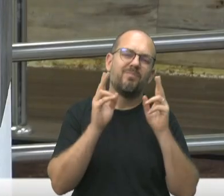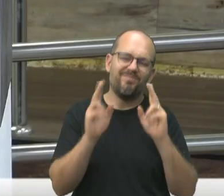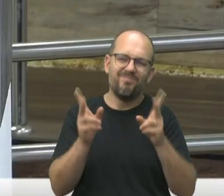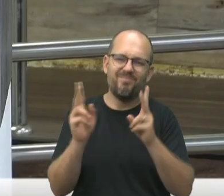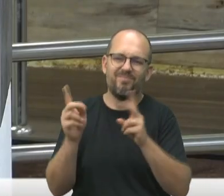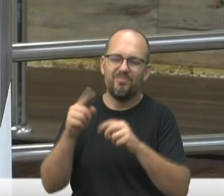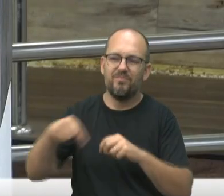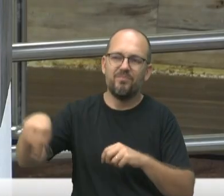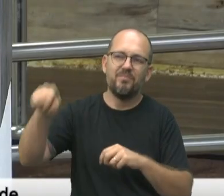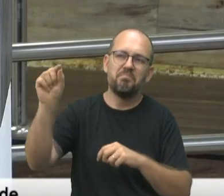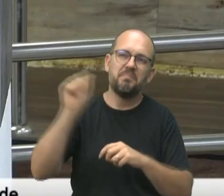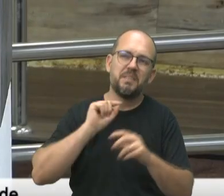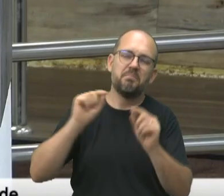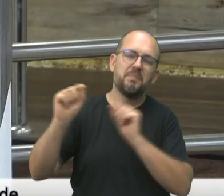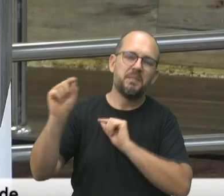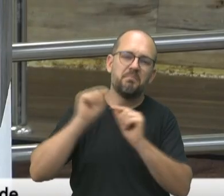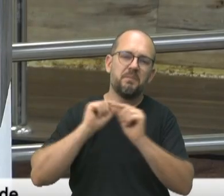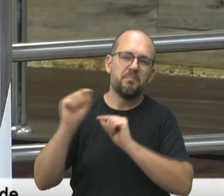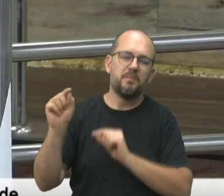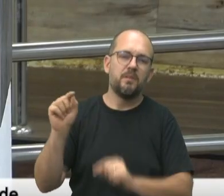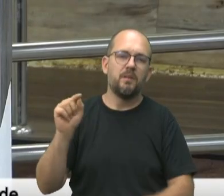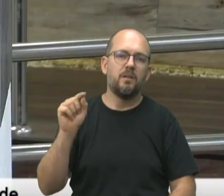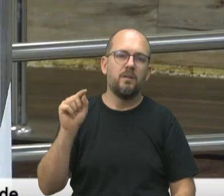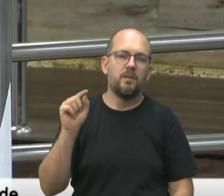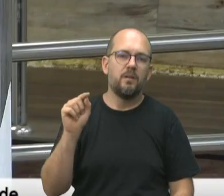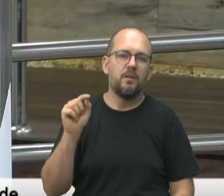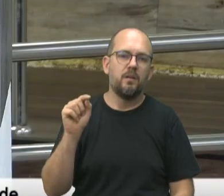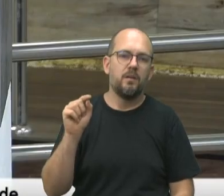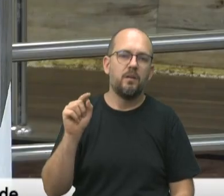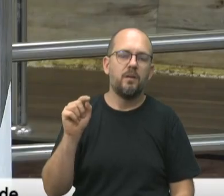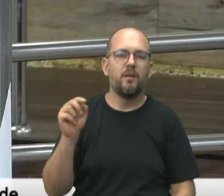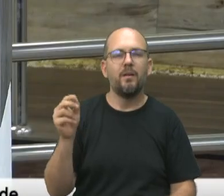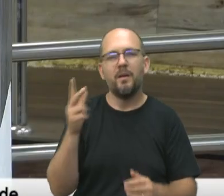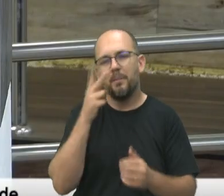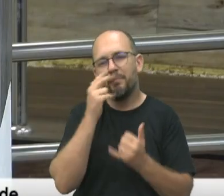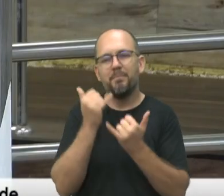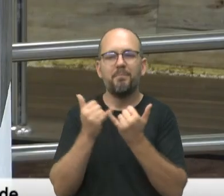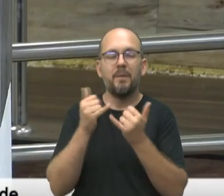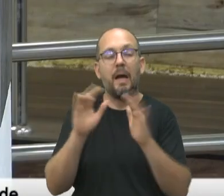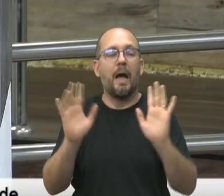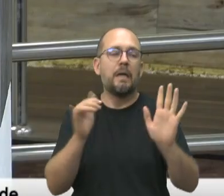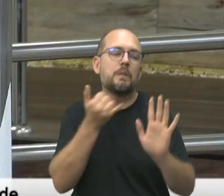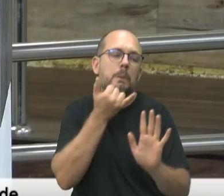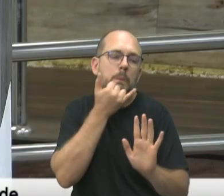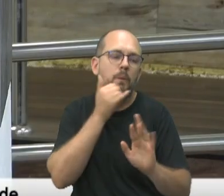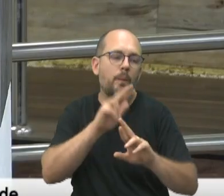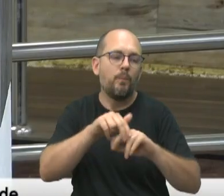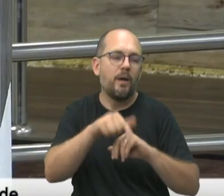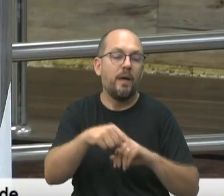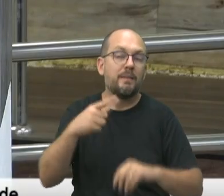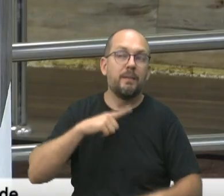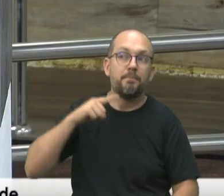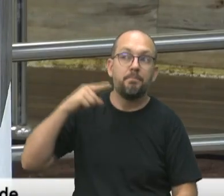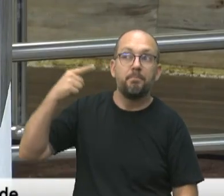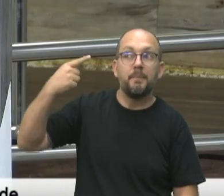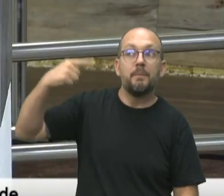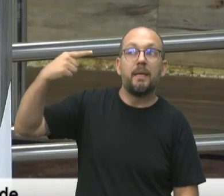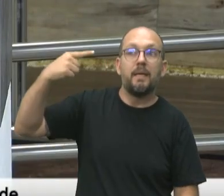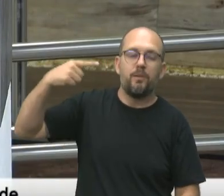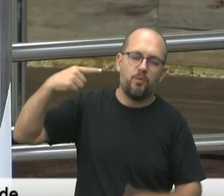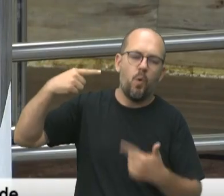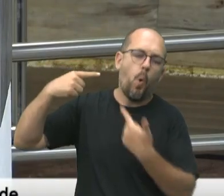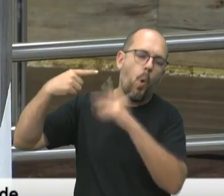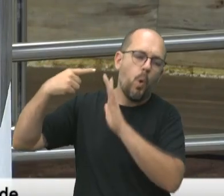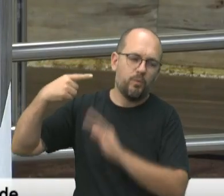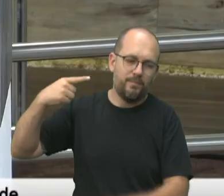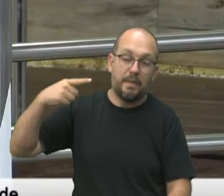colocadas, elas têm suposta ordem de prioridade, ao invés de